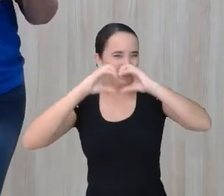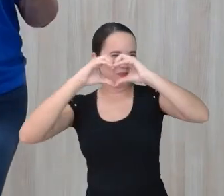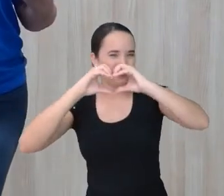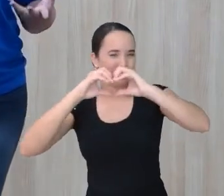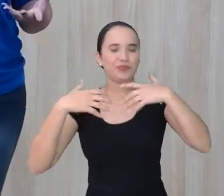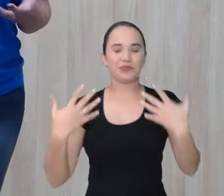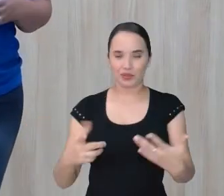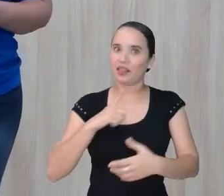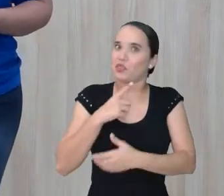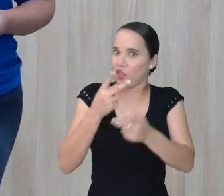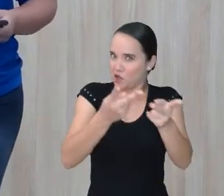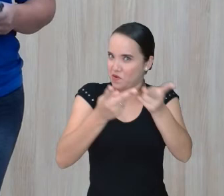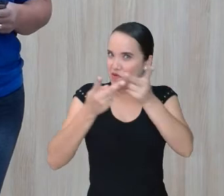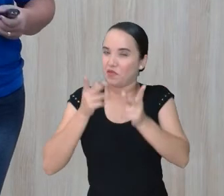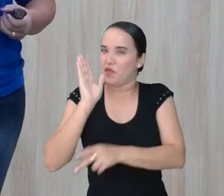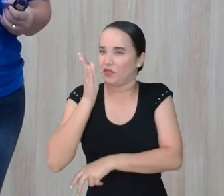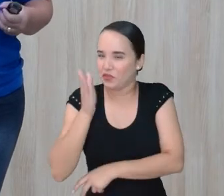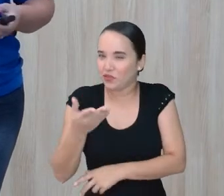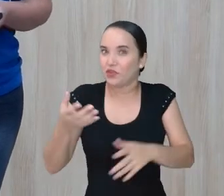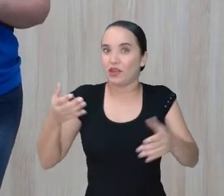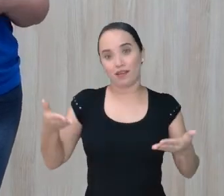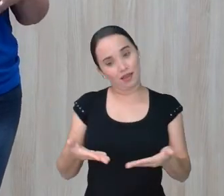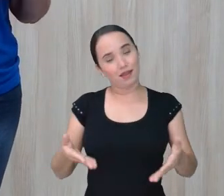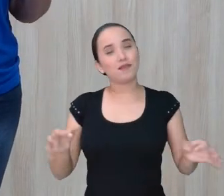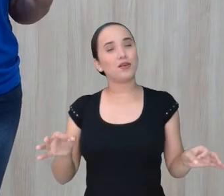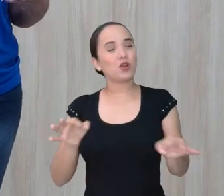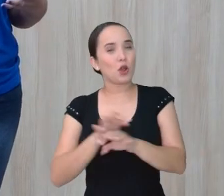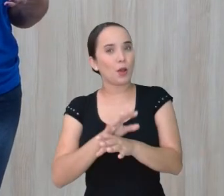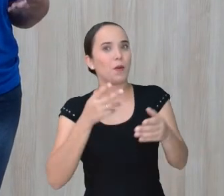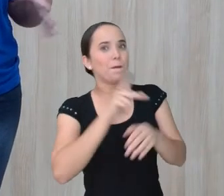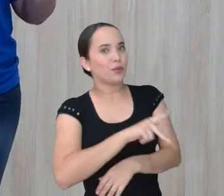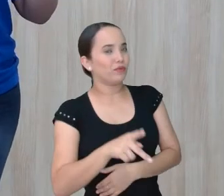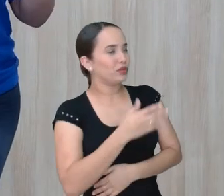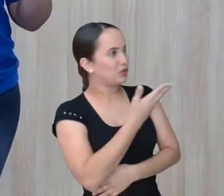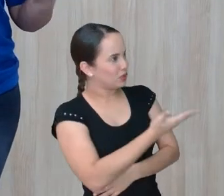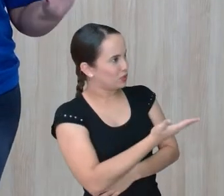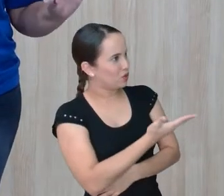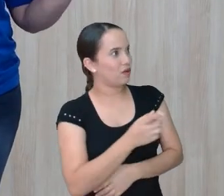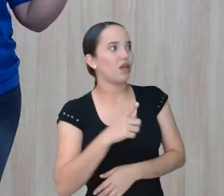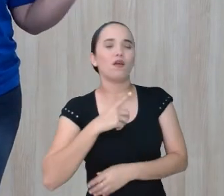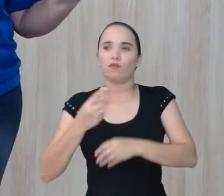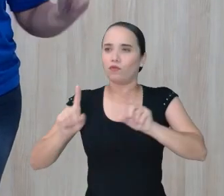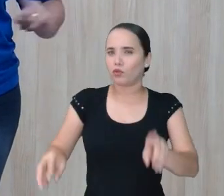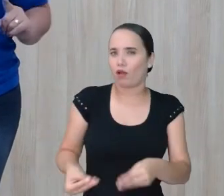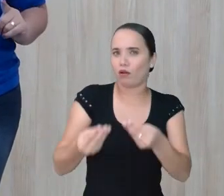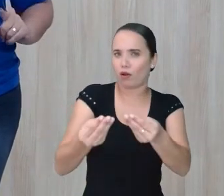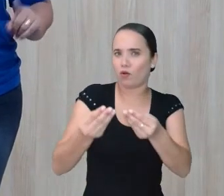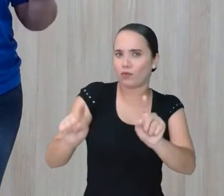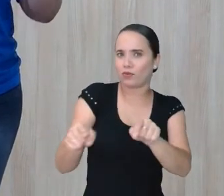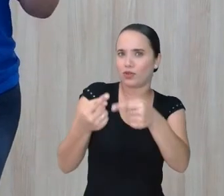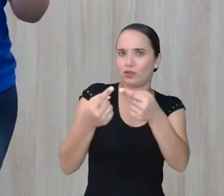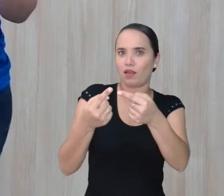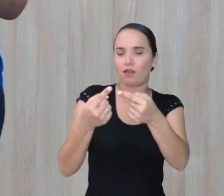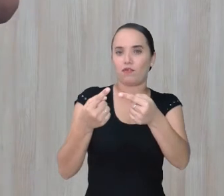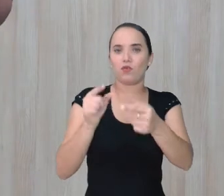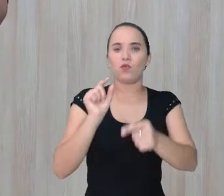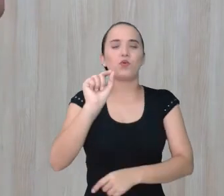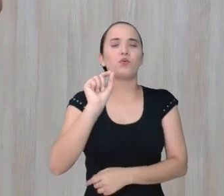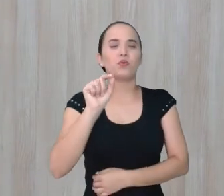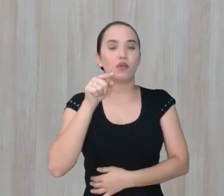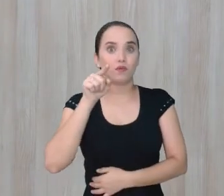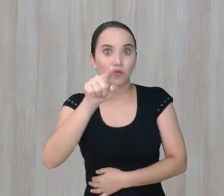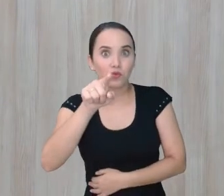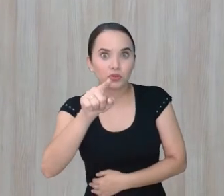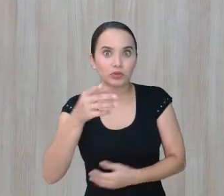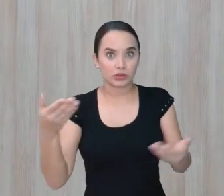com convidados e ficamos por aqui. Professora Vanessa, eu vou deixar um desafio antes de Vanessa se despedir, que é você